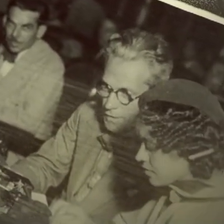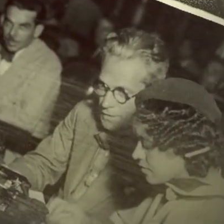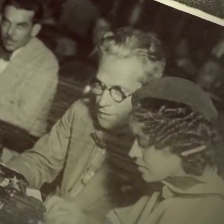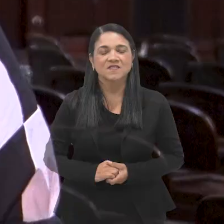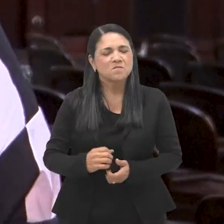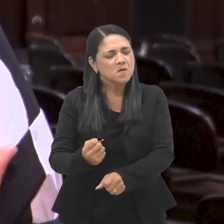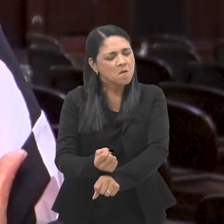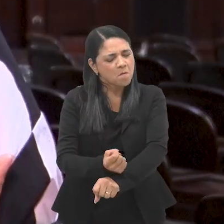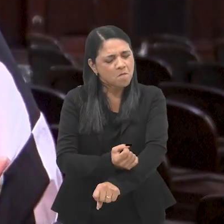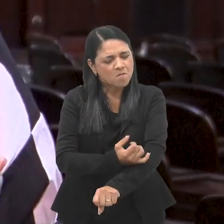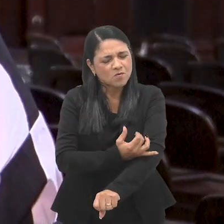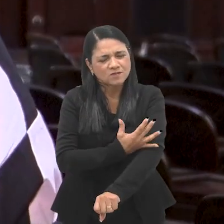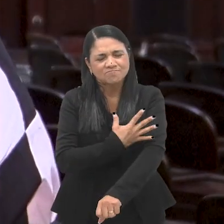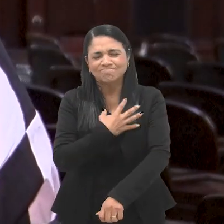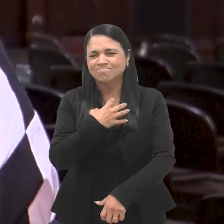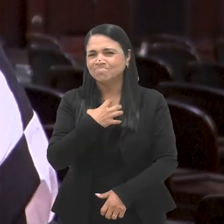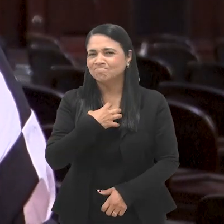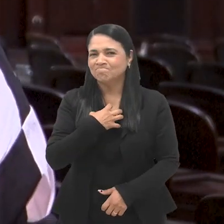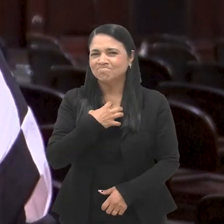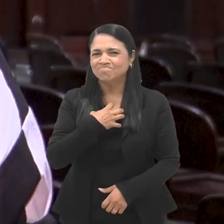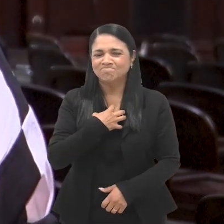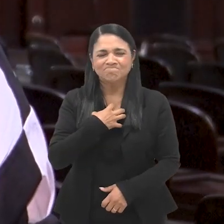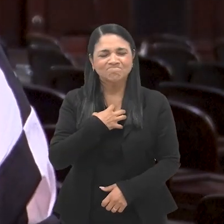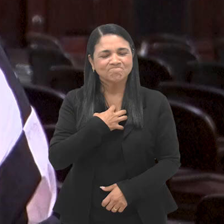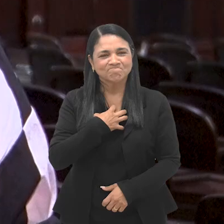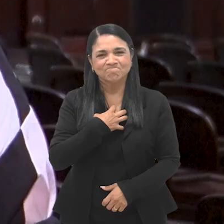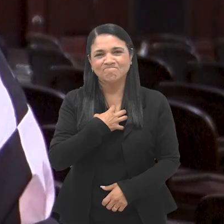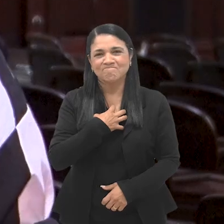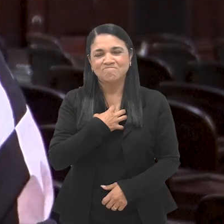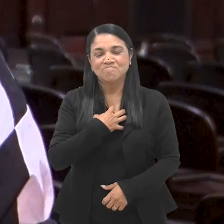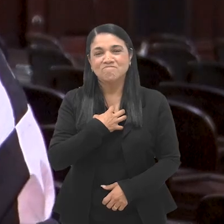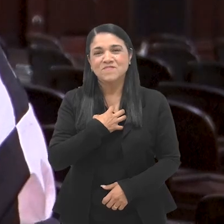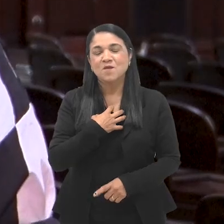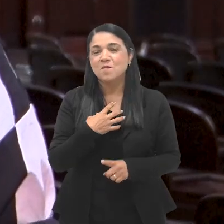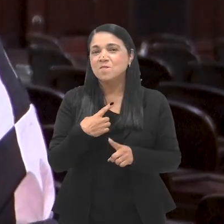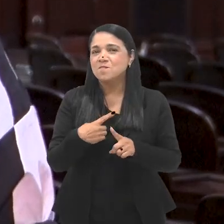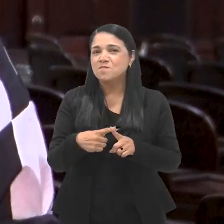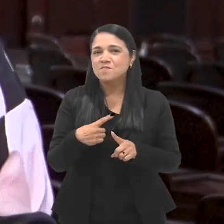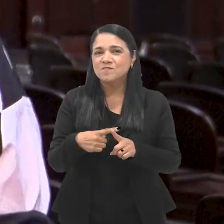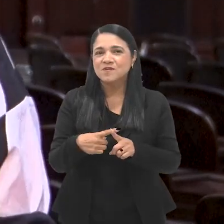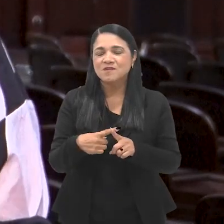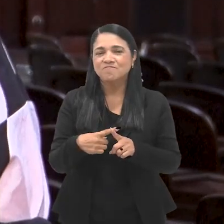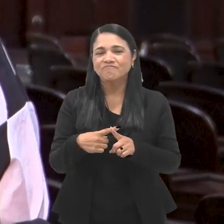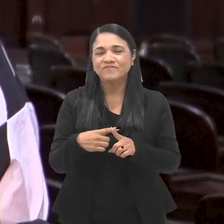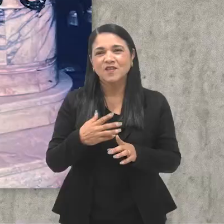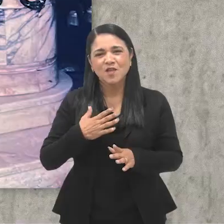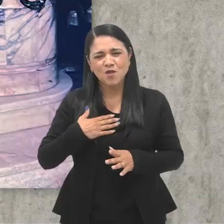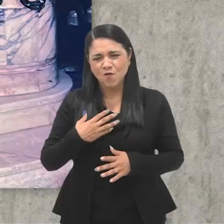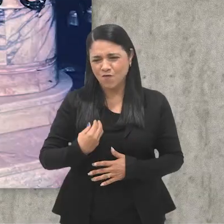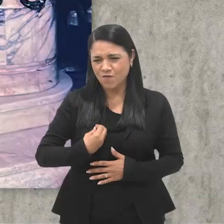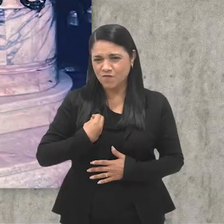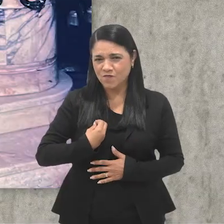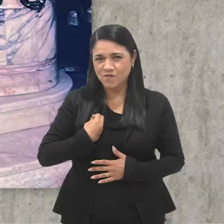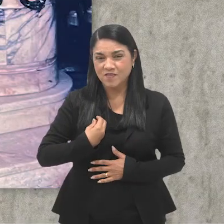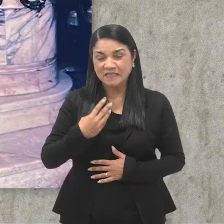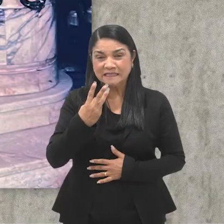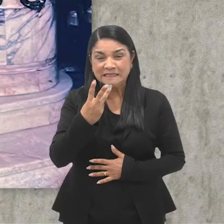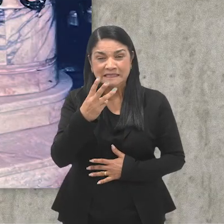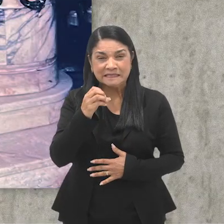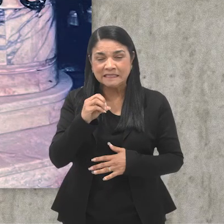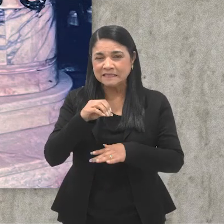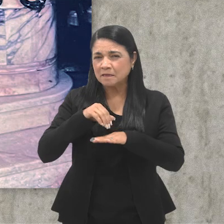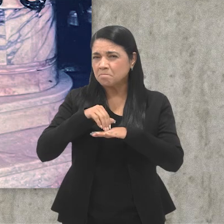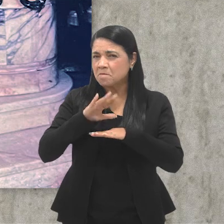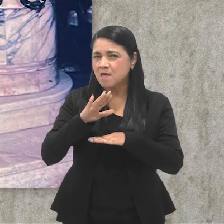E é uma emoção enorme, enorme, é muito grande, porque a gente vive 30 e tantos anos